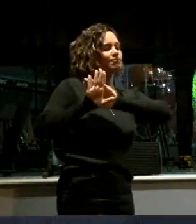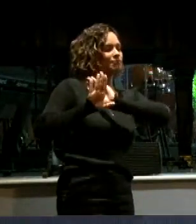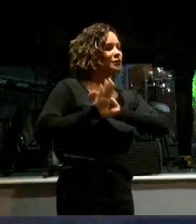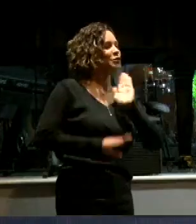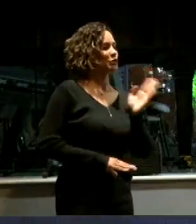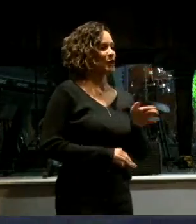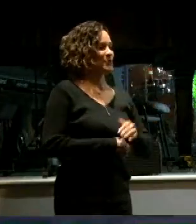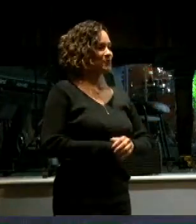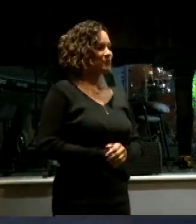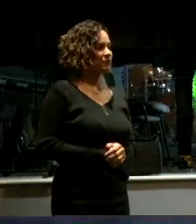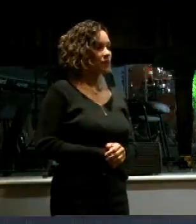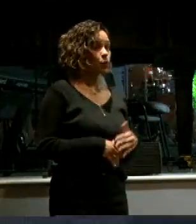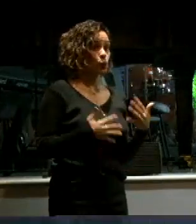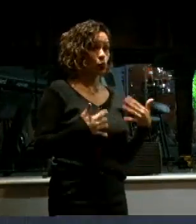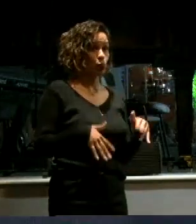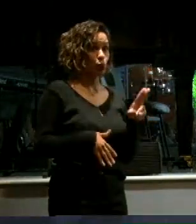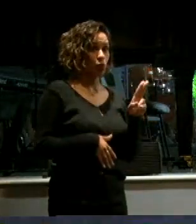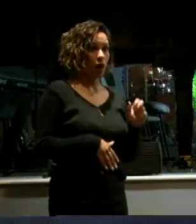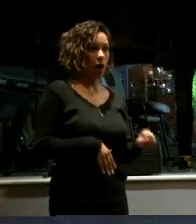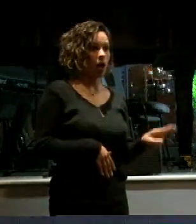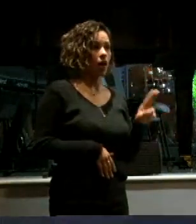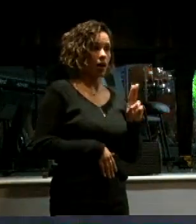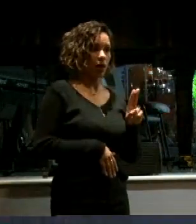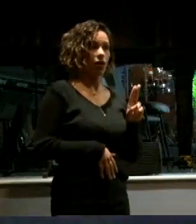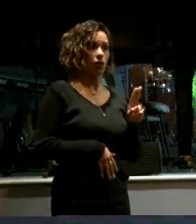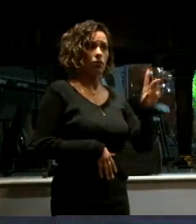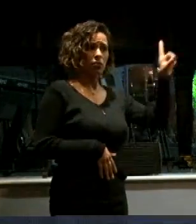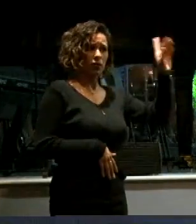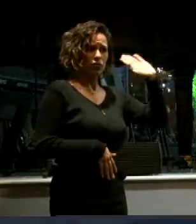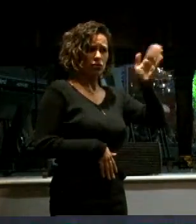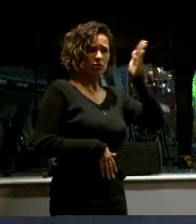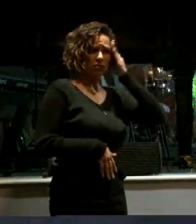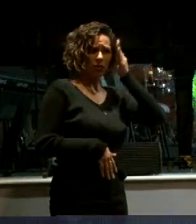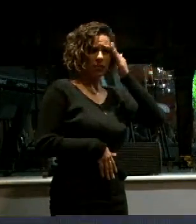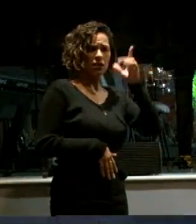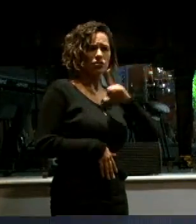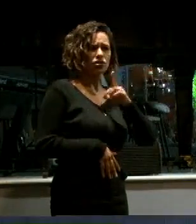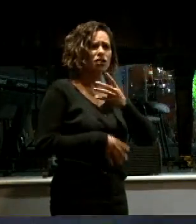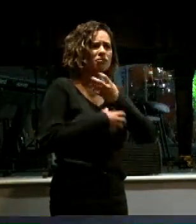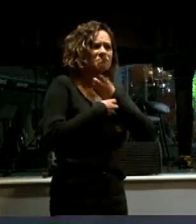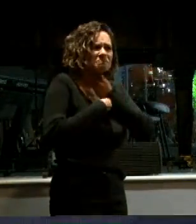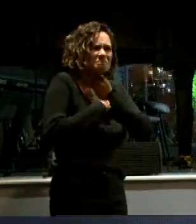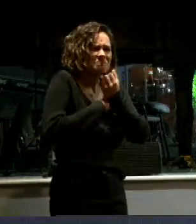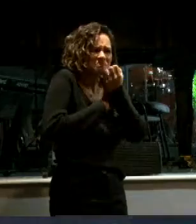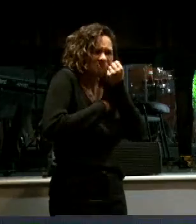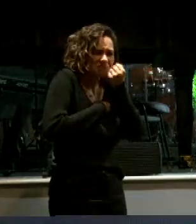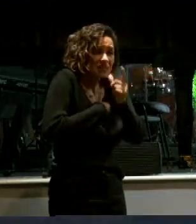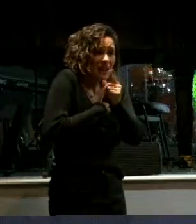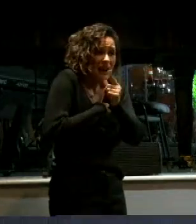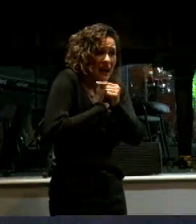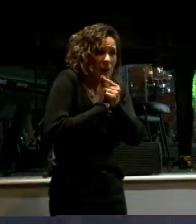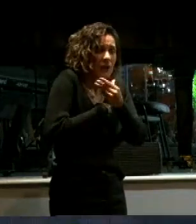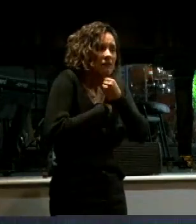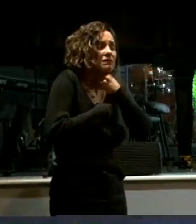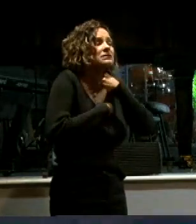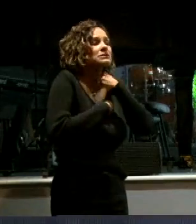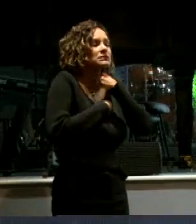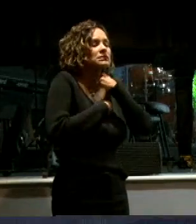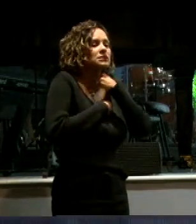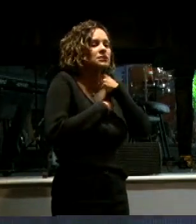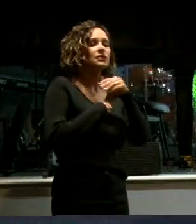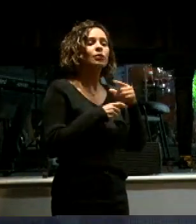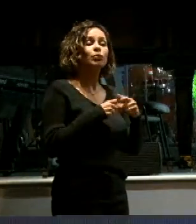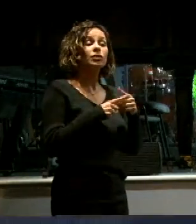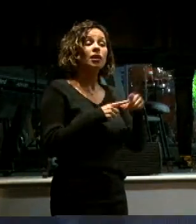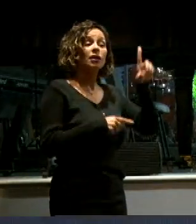As águas amargas estavam no programa de Deus. Quem os conduziu até lá?